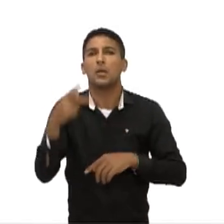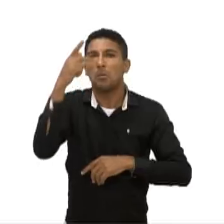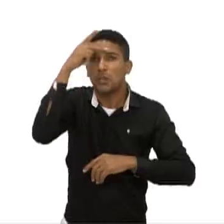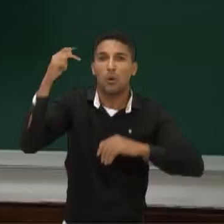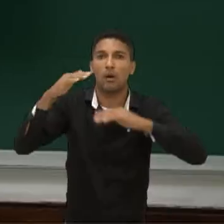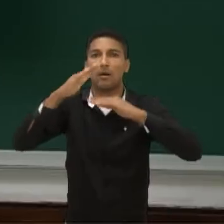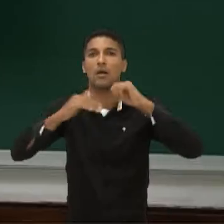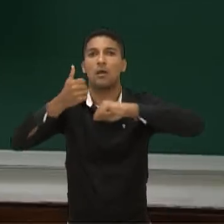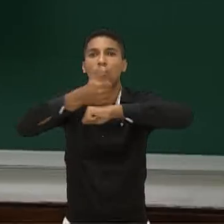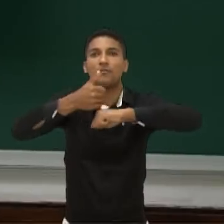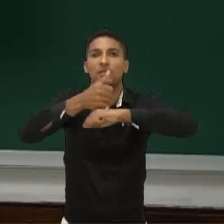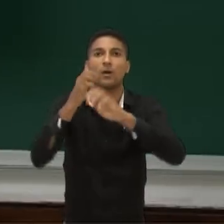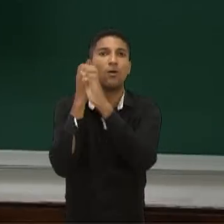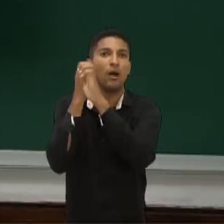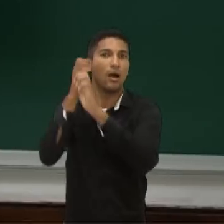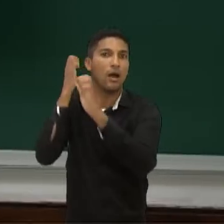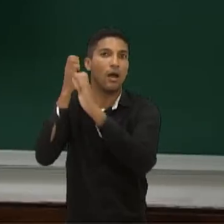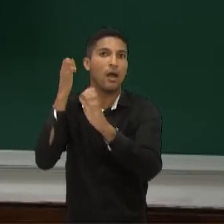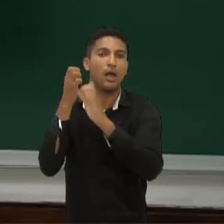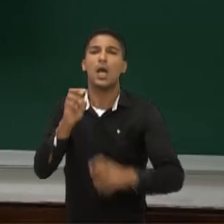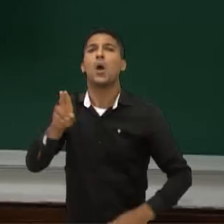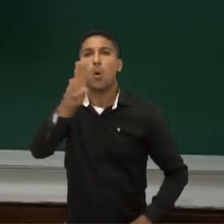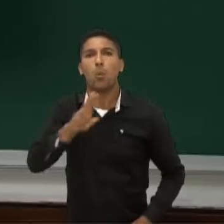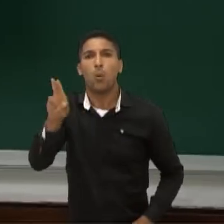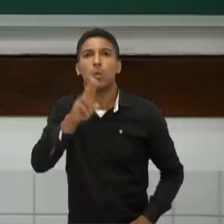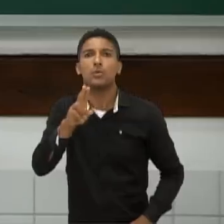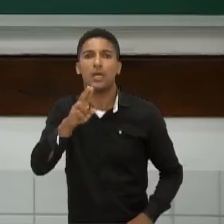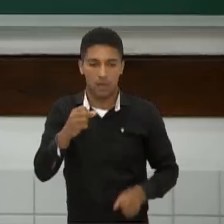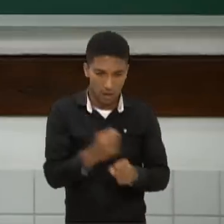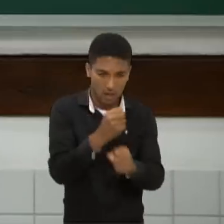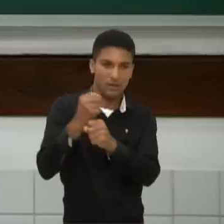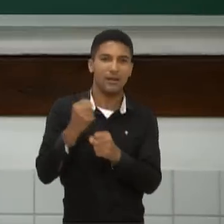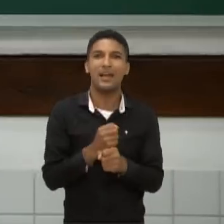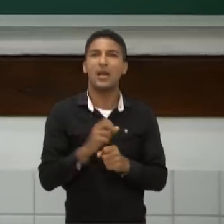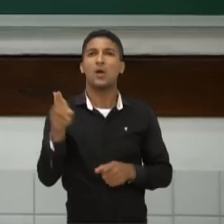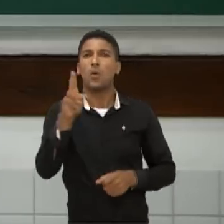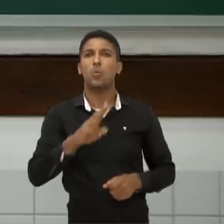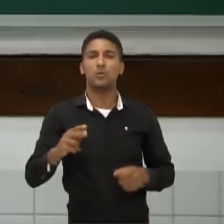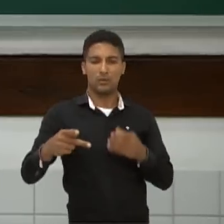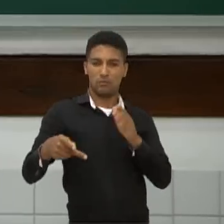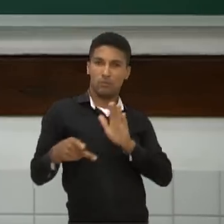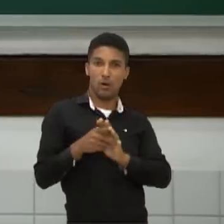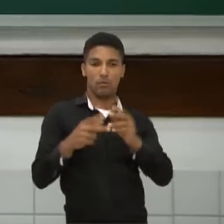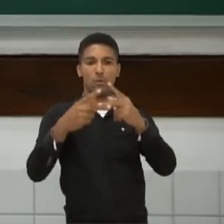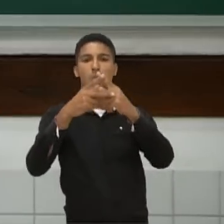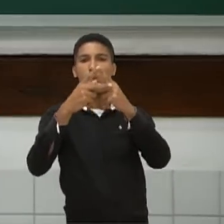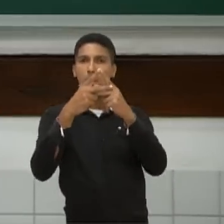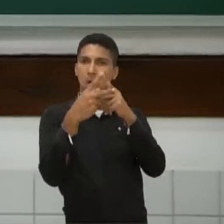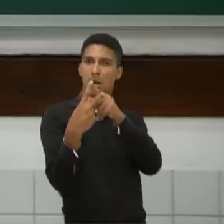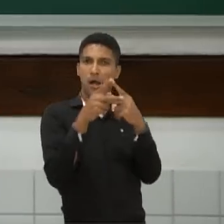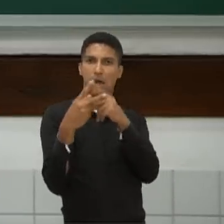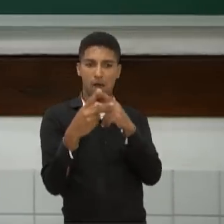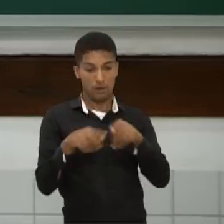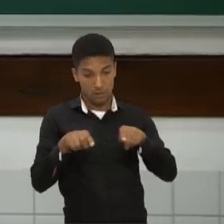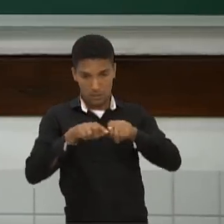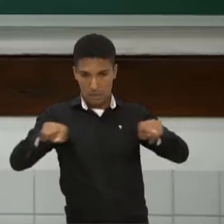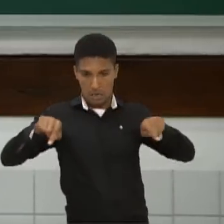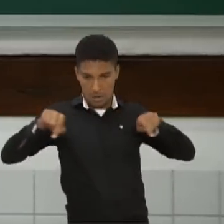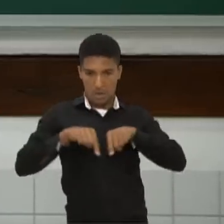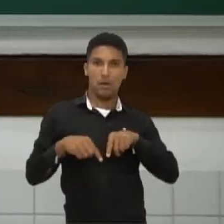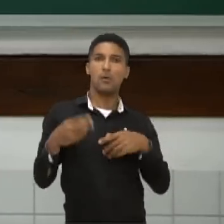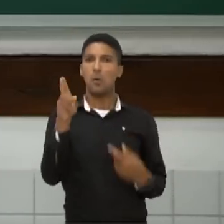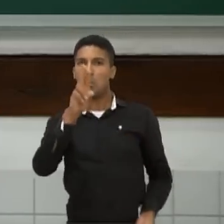estruturas? Por que será que eles fazem isso? Vocês sabem dizer isso para a professora ou não? Que tal? Vamos